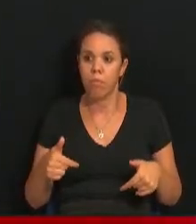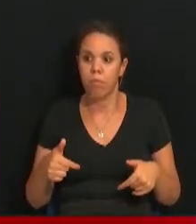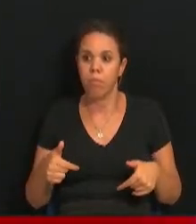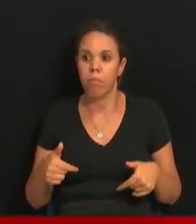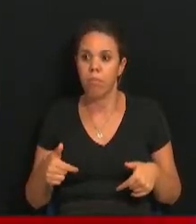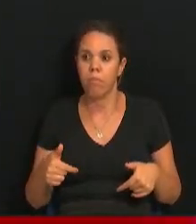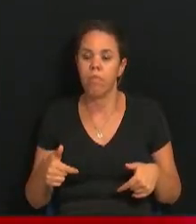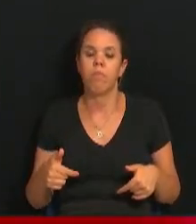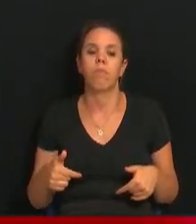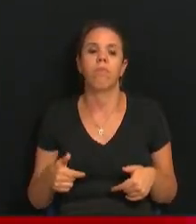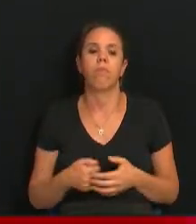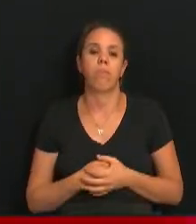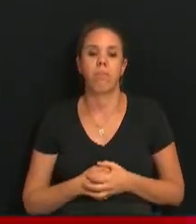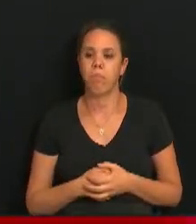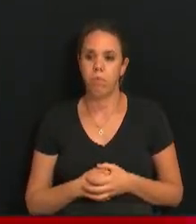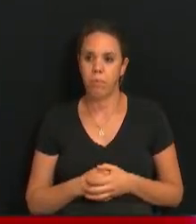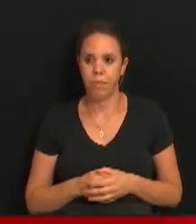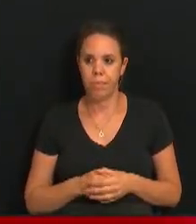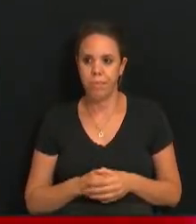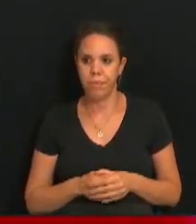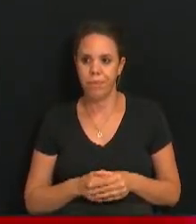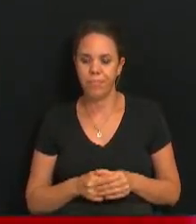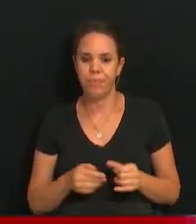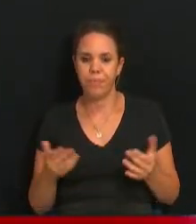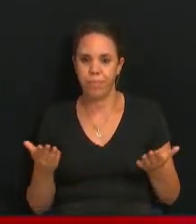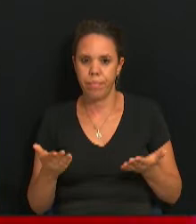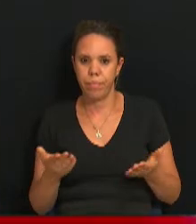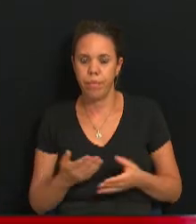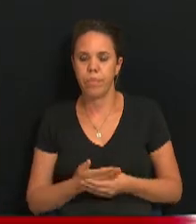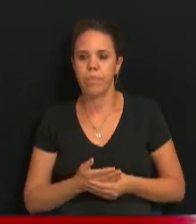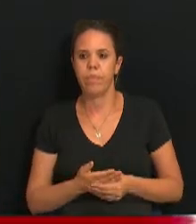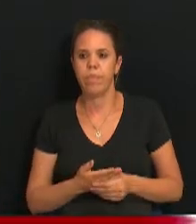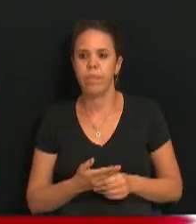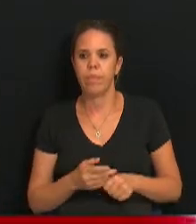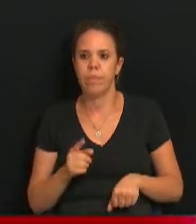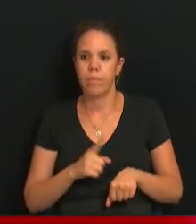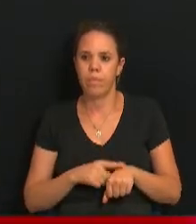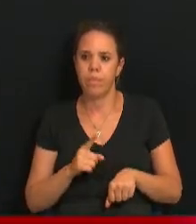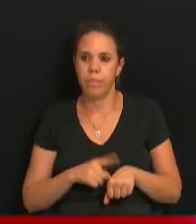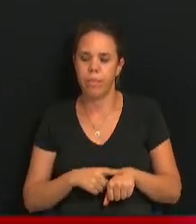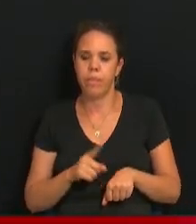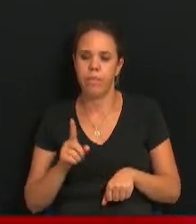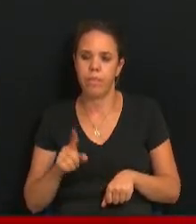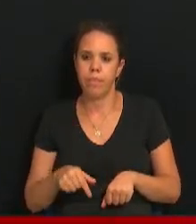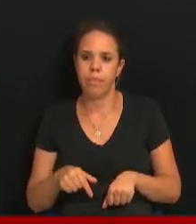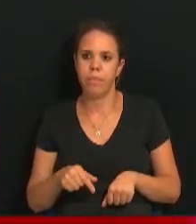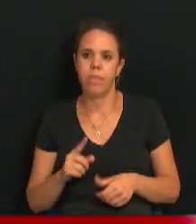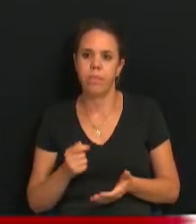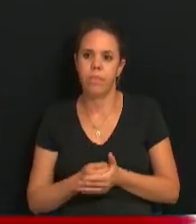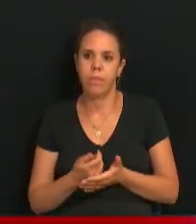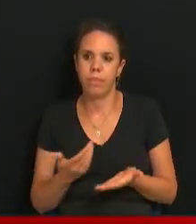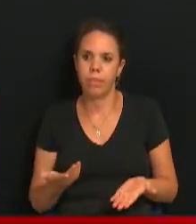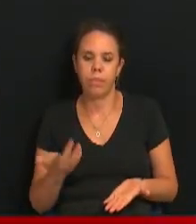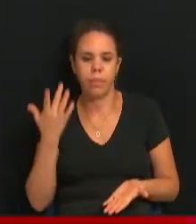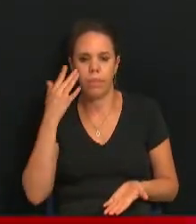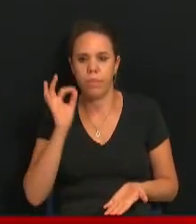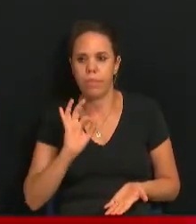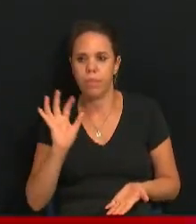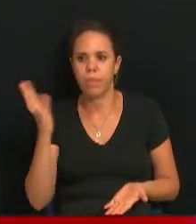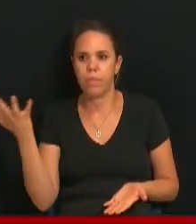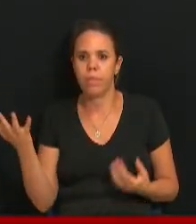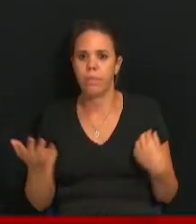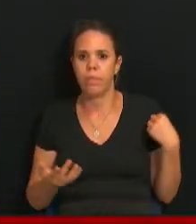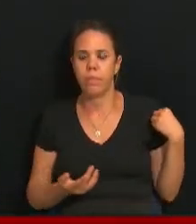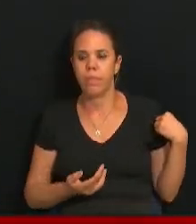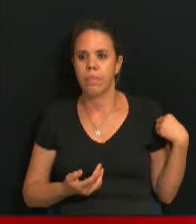impactam diretamente hoje. Nesse exato momento, nós somos impactados por essas decisões que a gente não sabe como ocorreu.